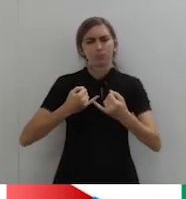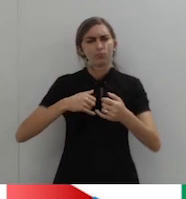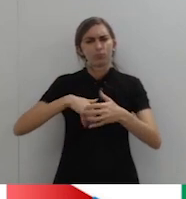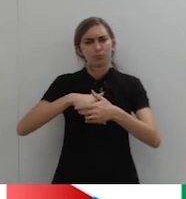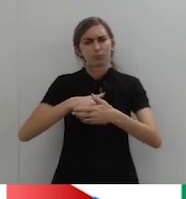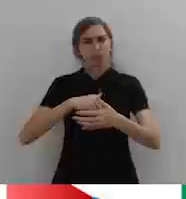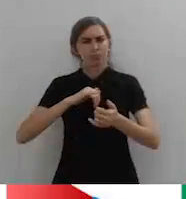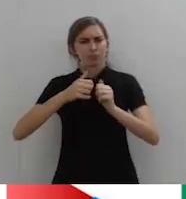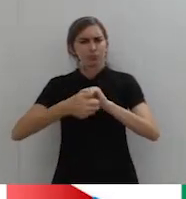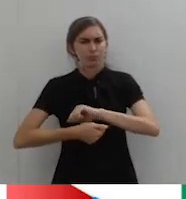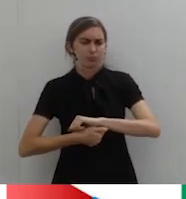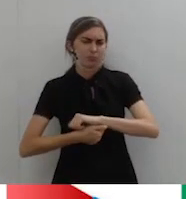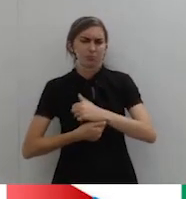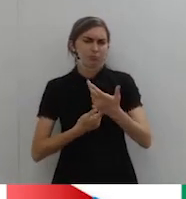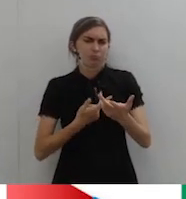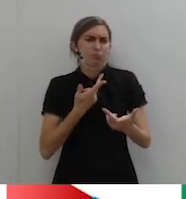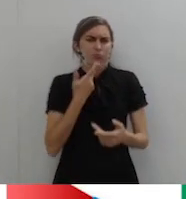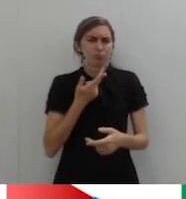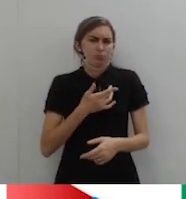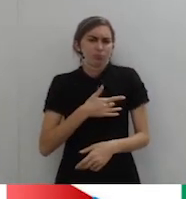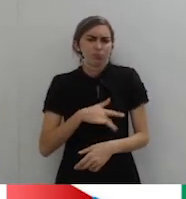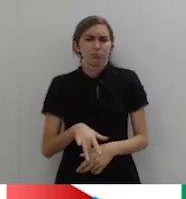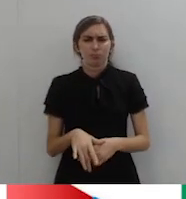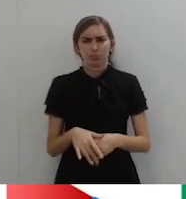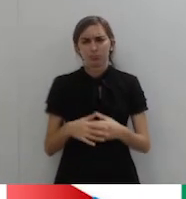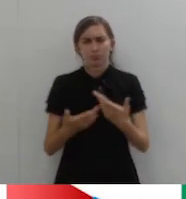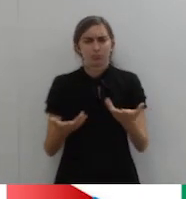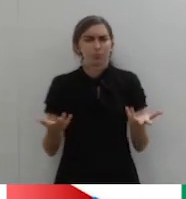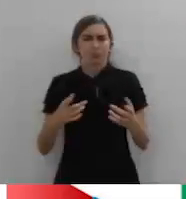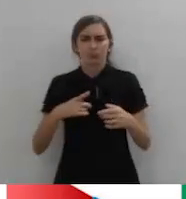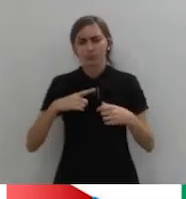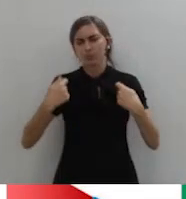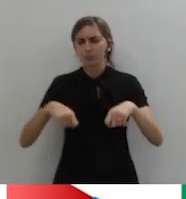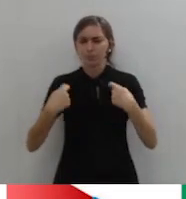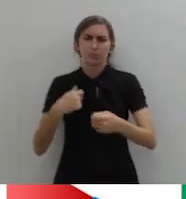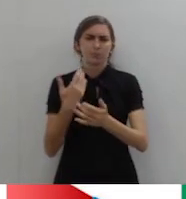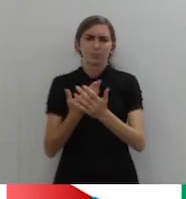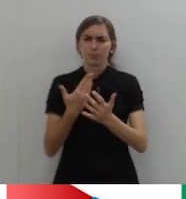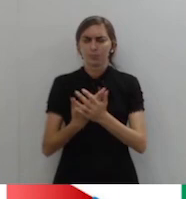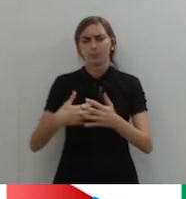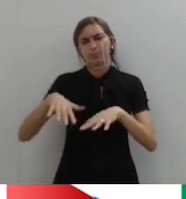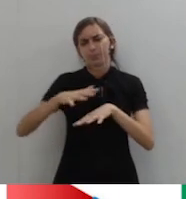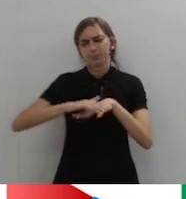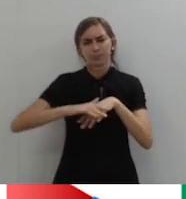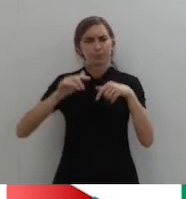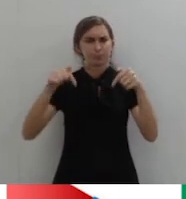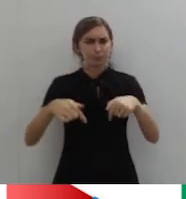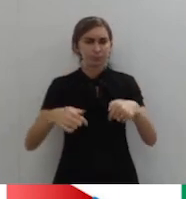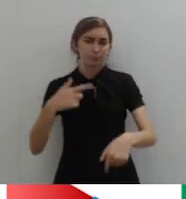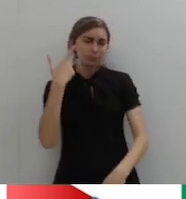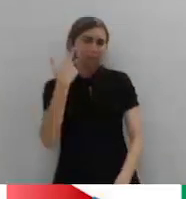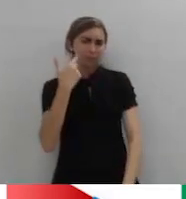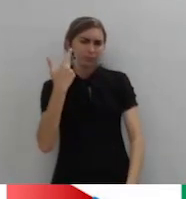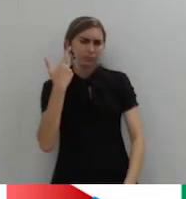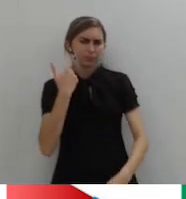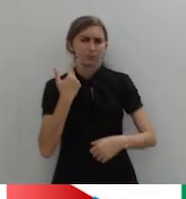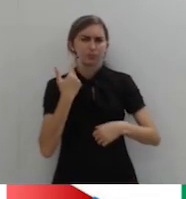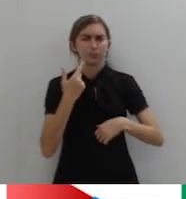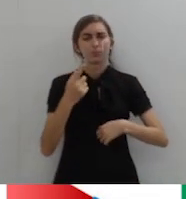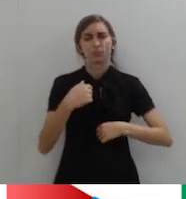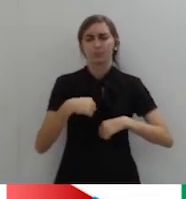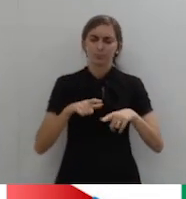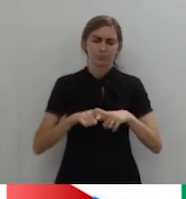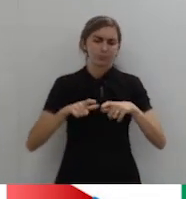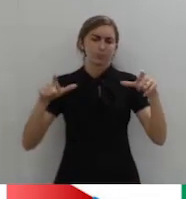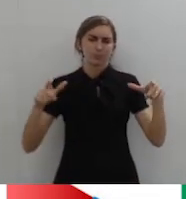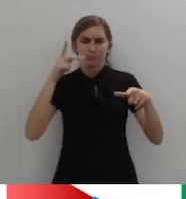vamos jogar, ninguém fala com aquele pesar, né? Como se diria também, a gente precisa estudar matemática agora. Normalmente,